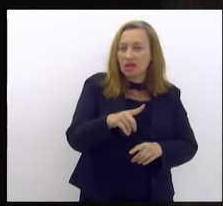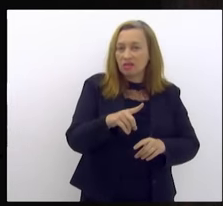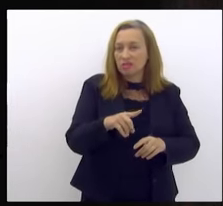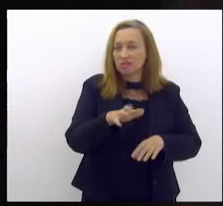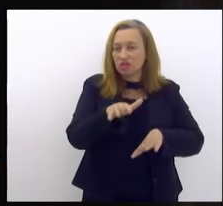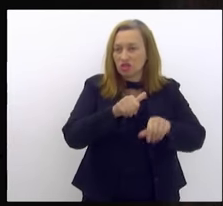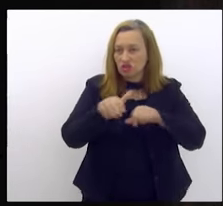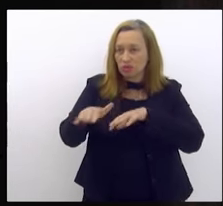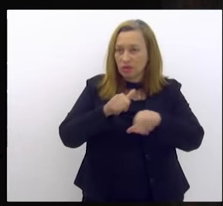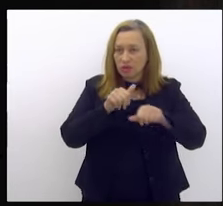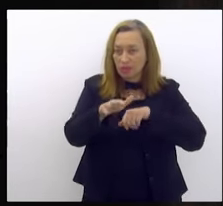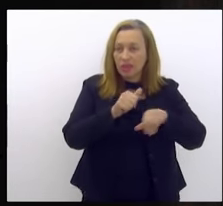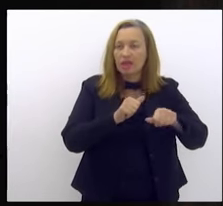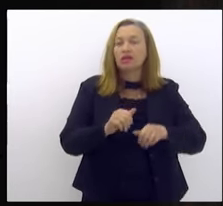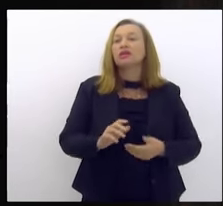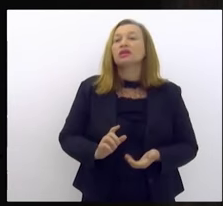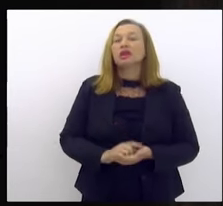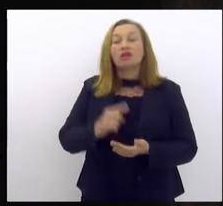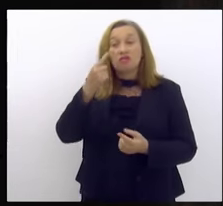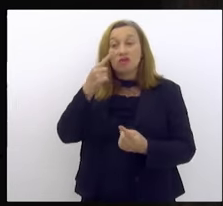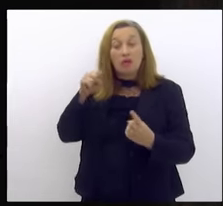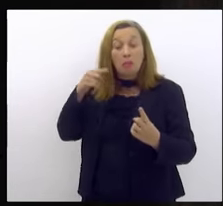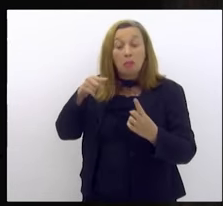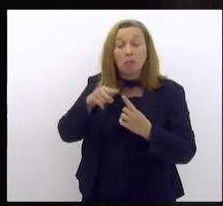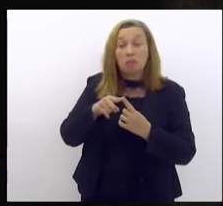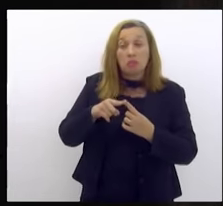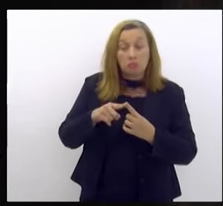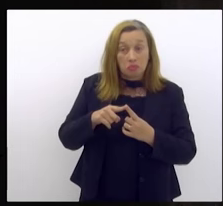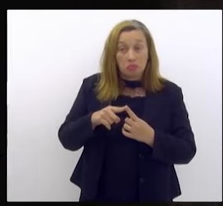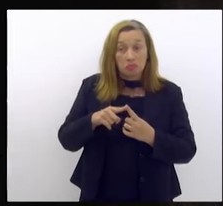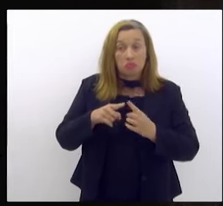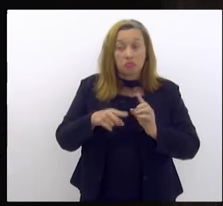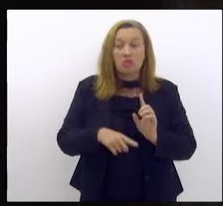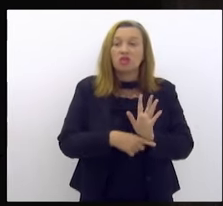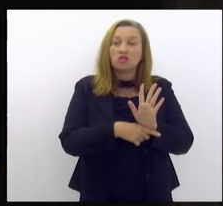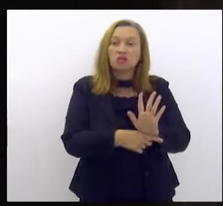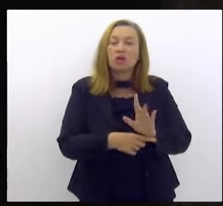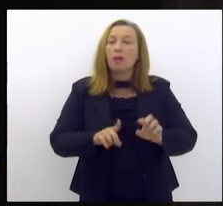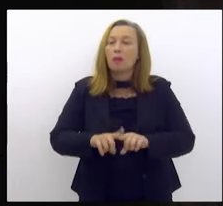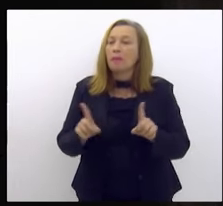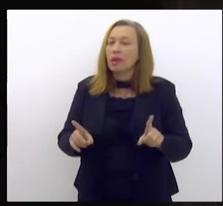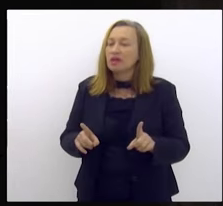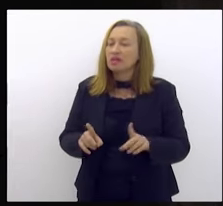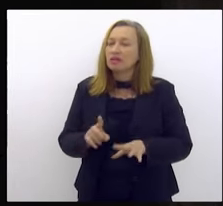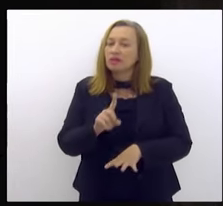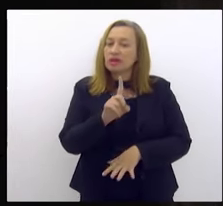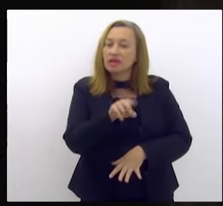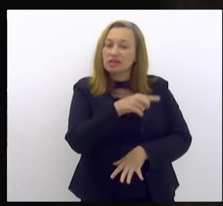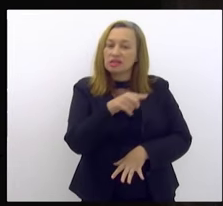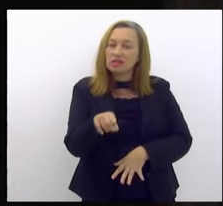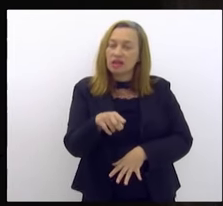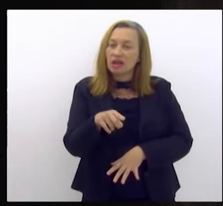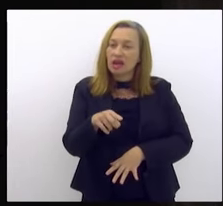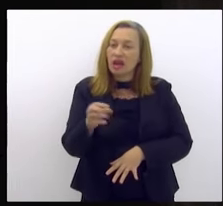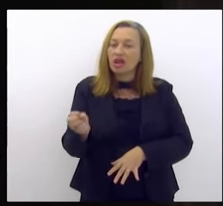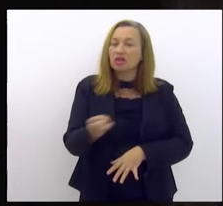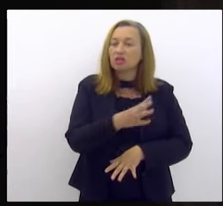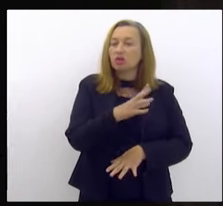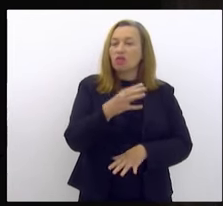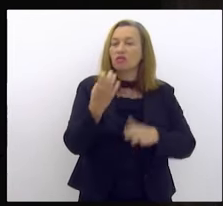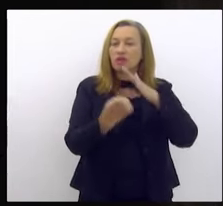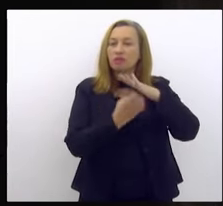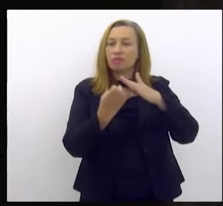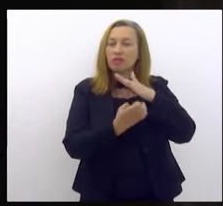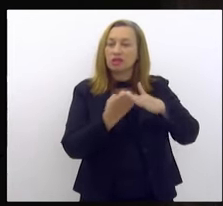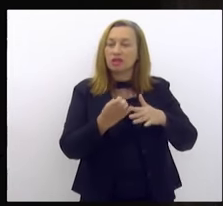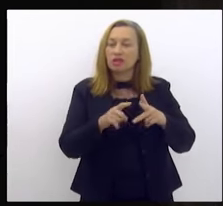metas assistenciais. Mas, para desqualificar a Nova Esperança, eles modificaram apenas